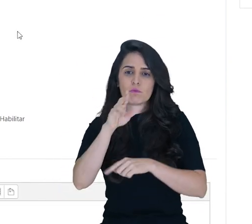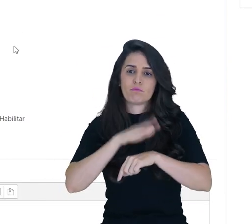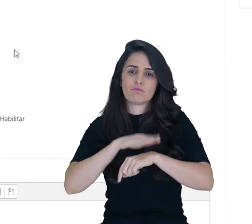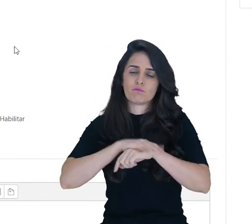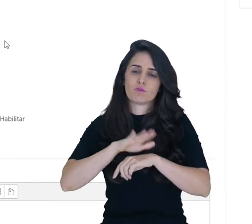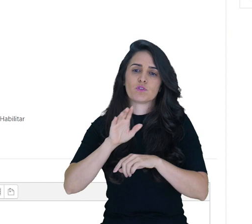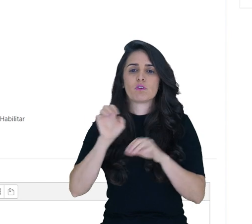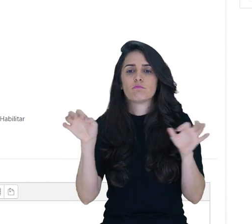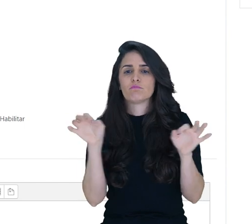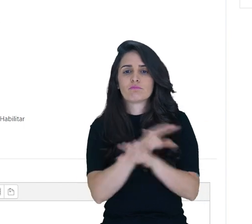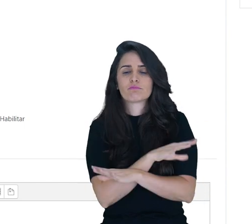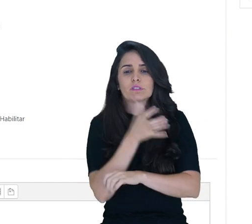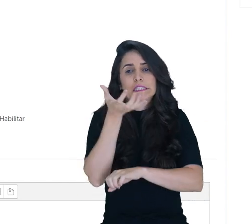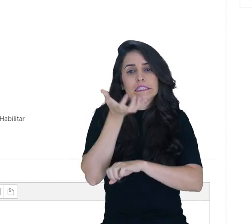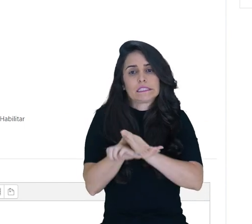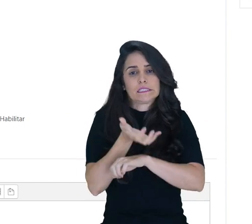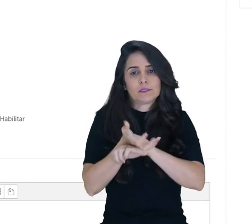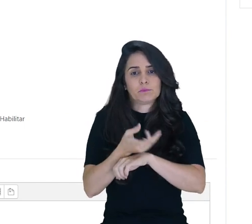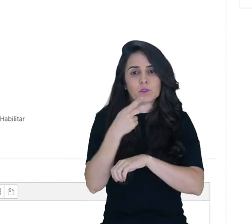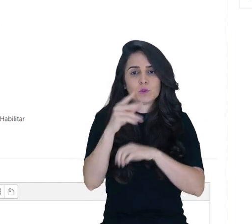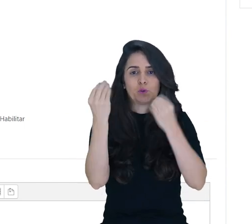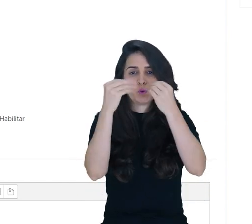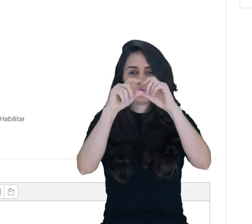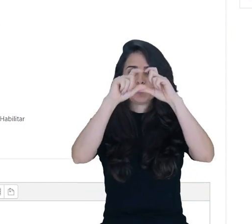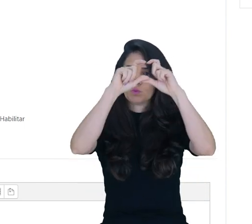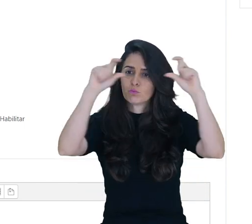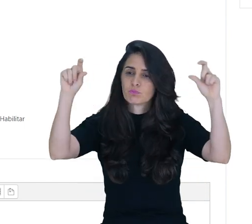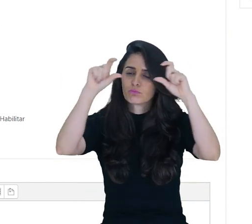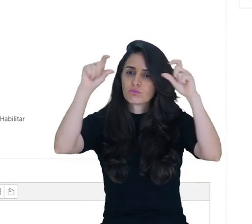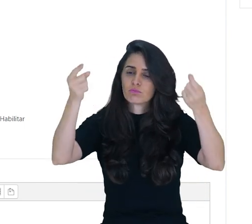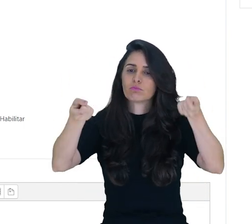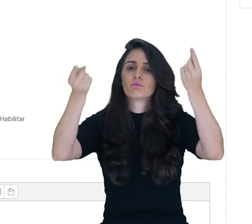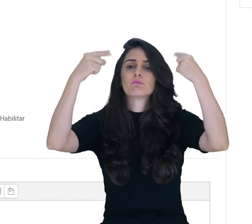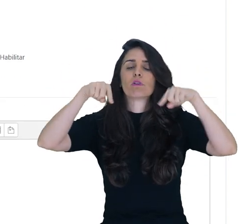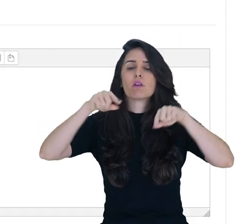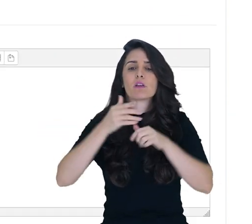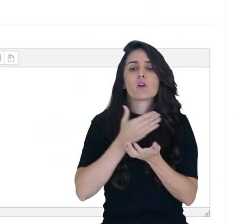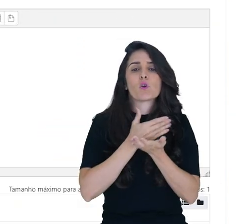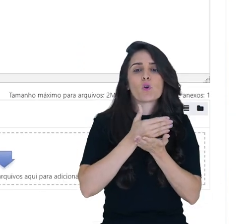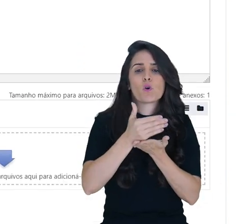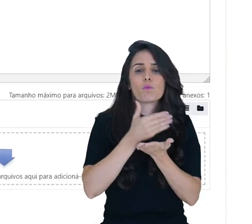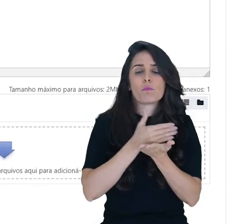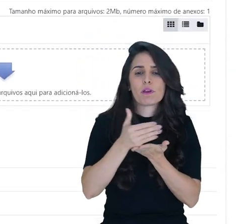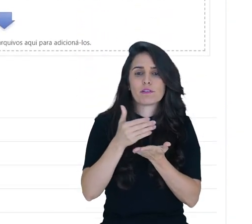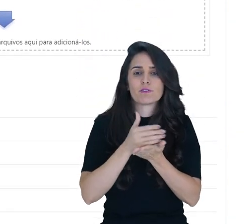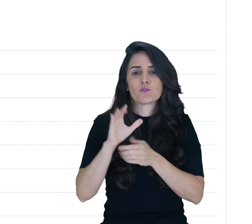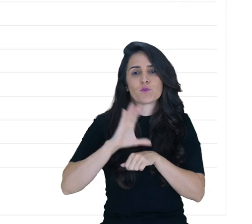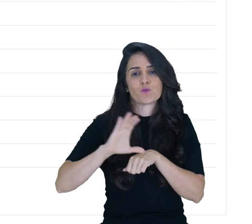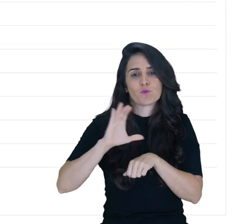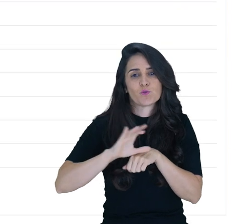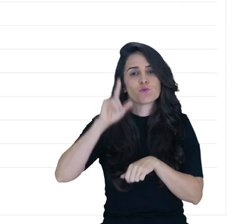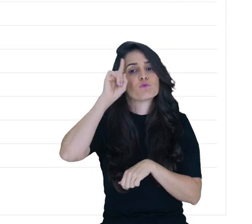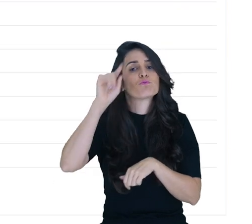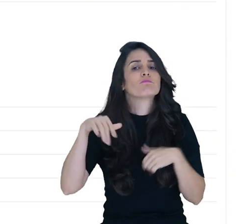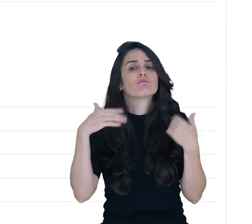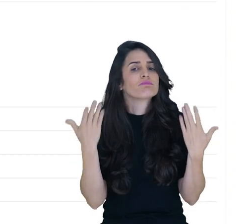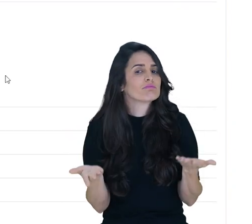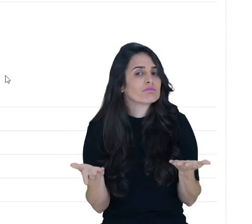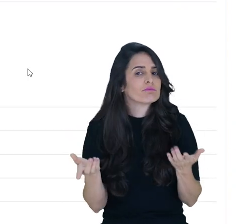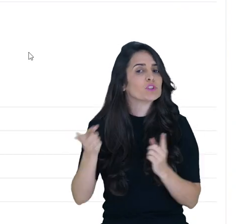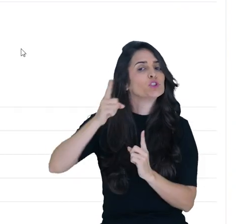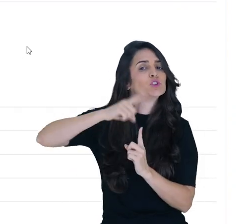provavelmente já é o nome da sua disciplina vai configurar a data de início do curso vai configurar